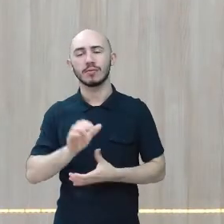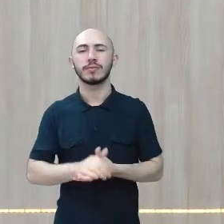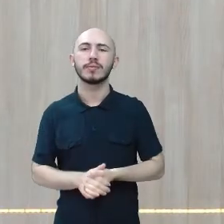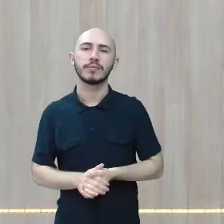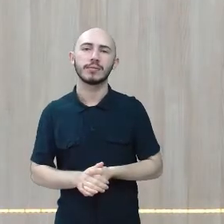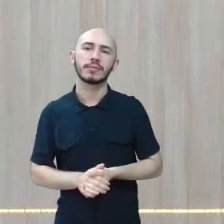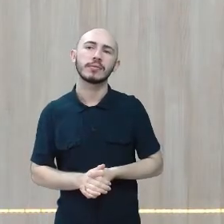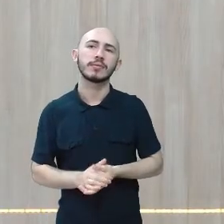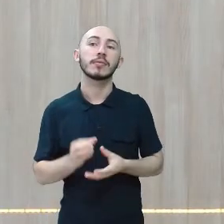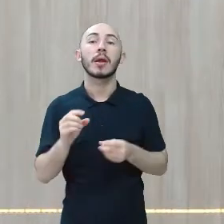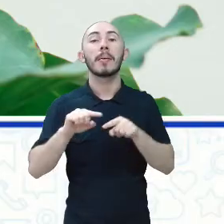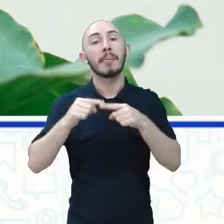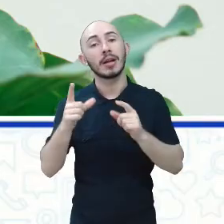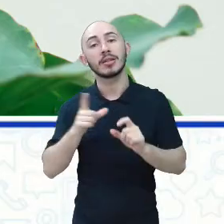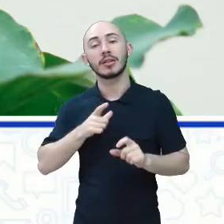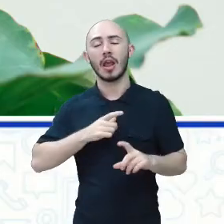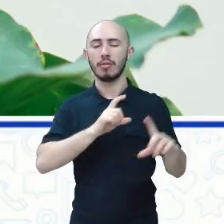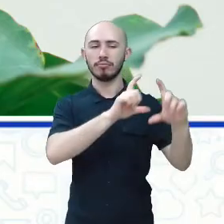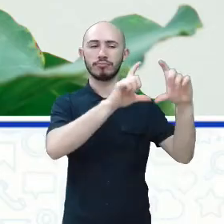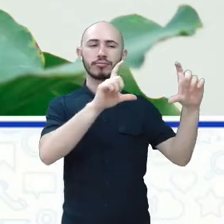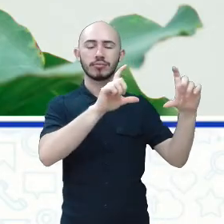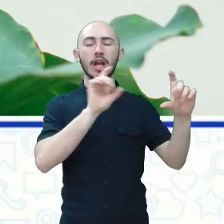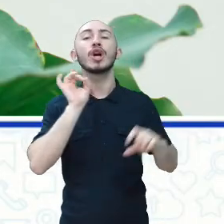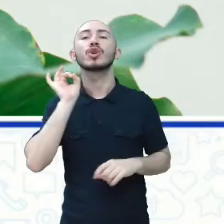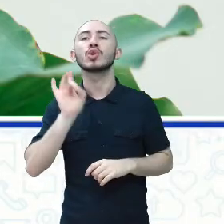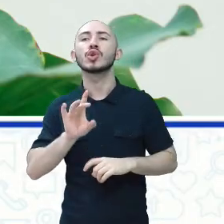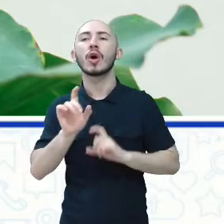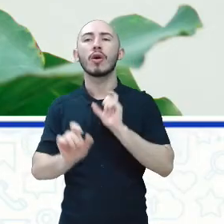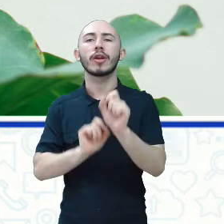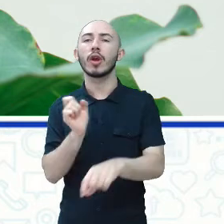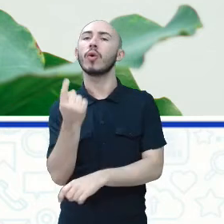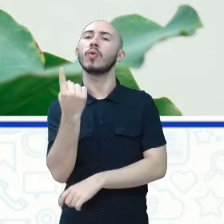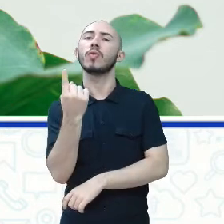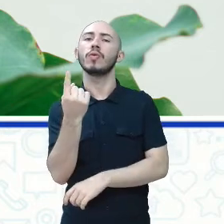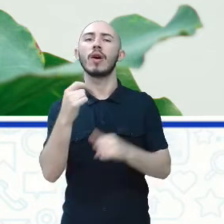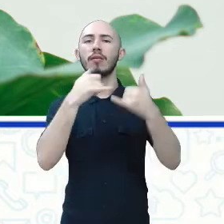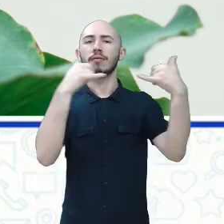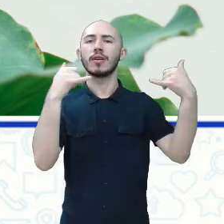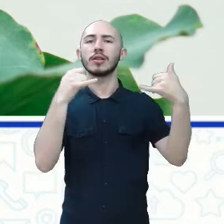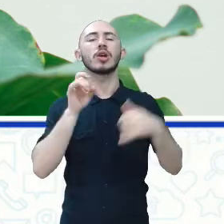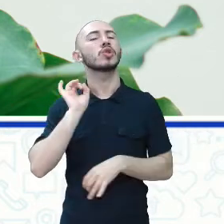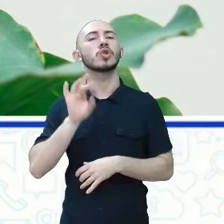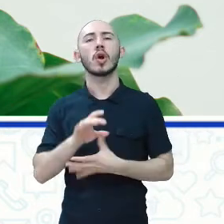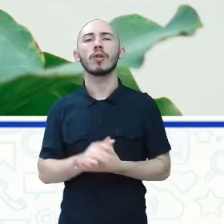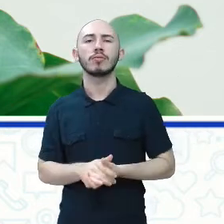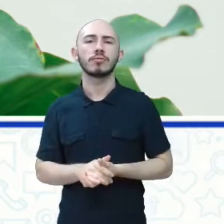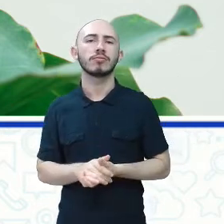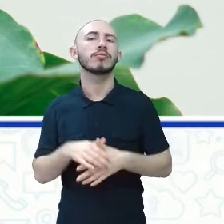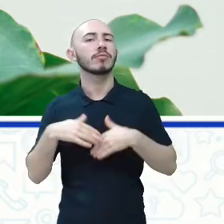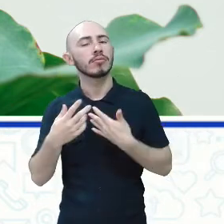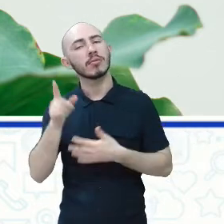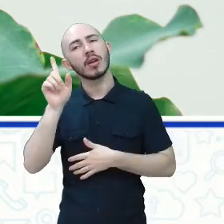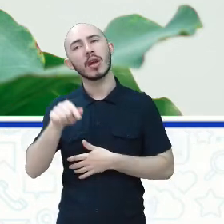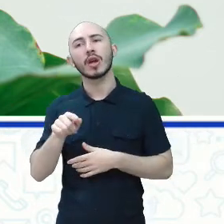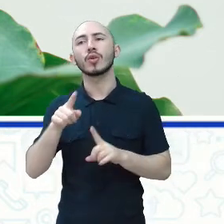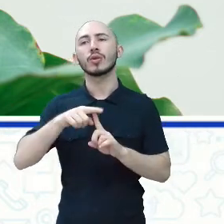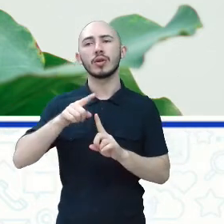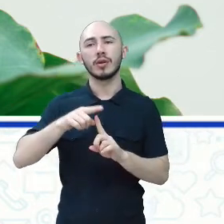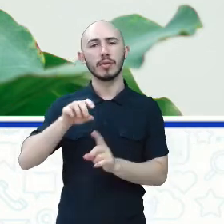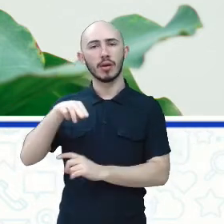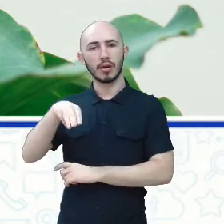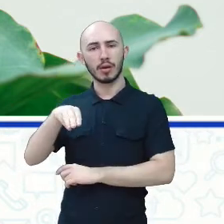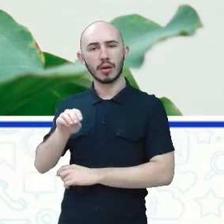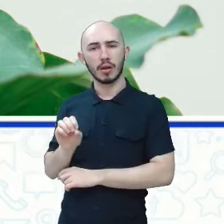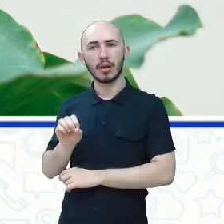Mas existe estrofe apenas com um verso. É o que se chama monóstico.